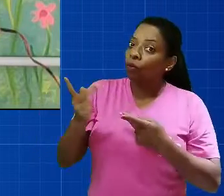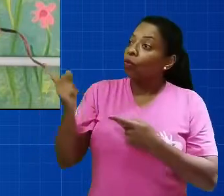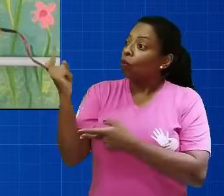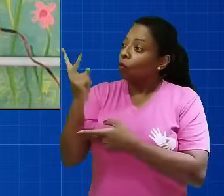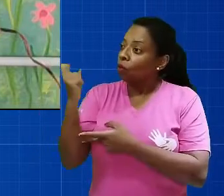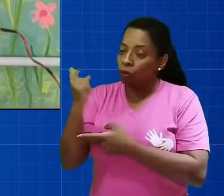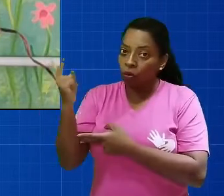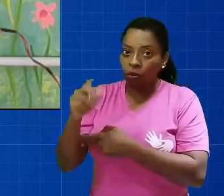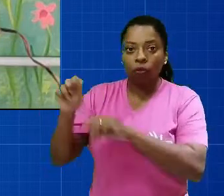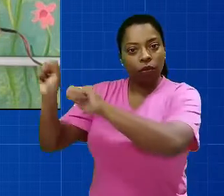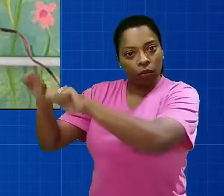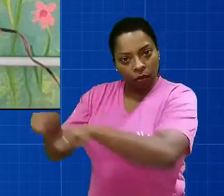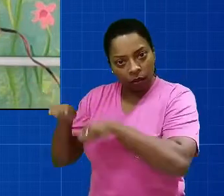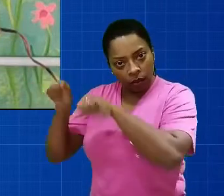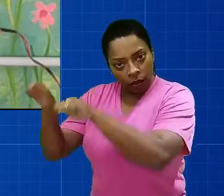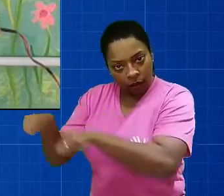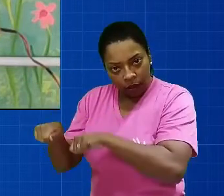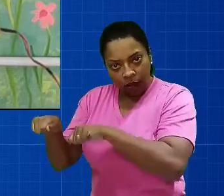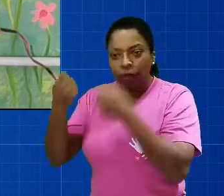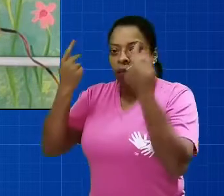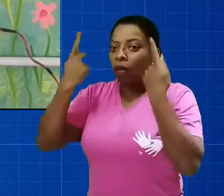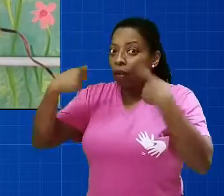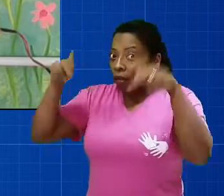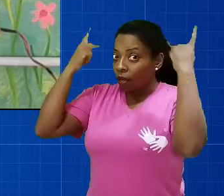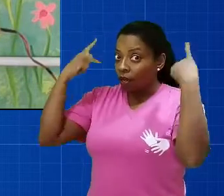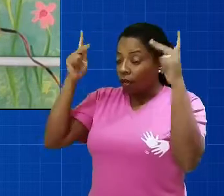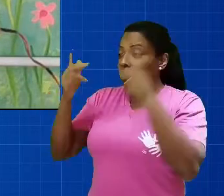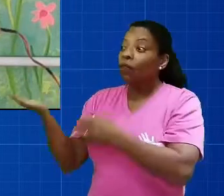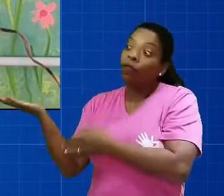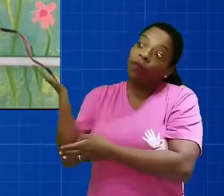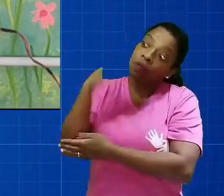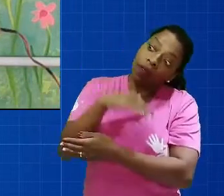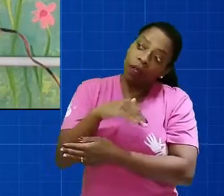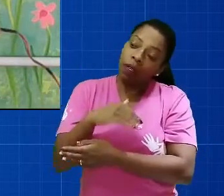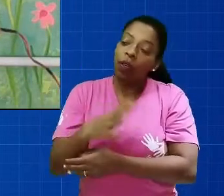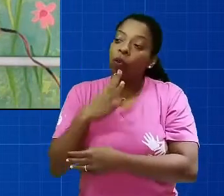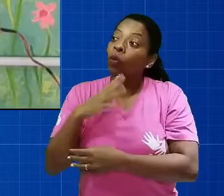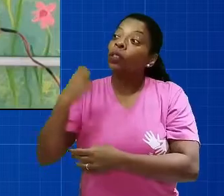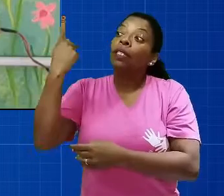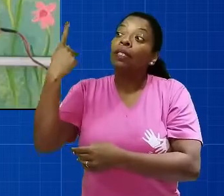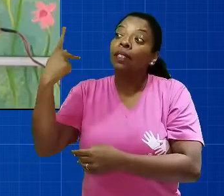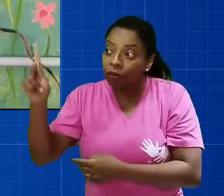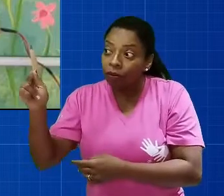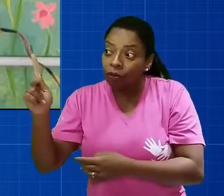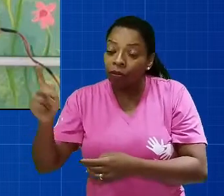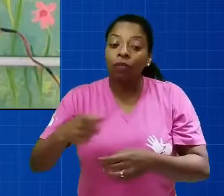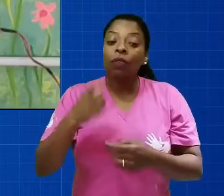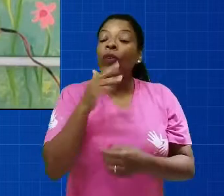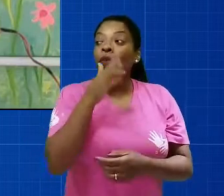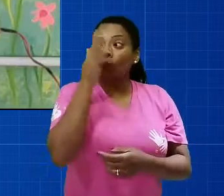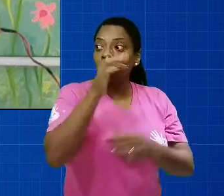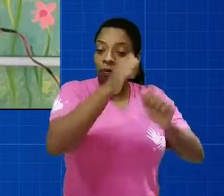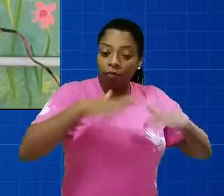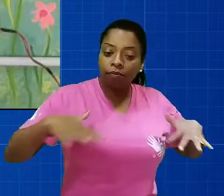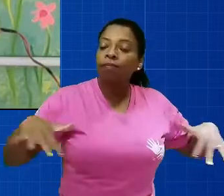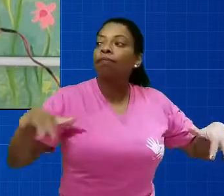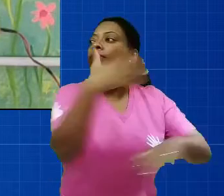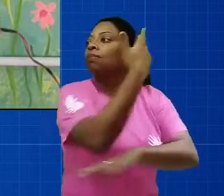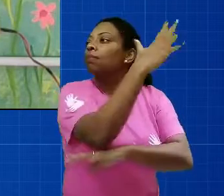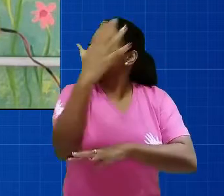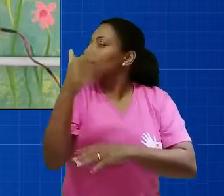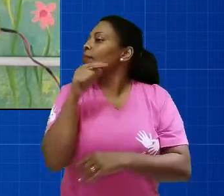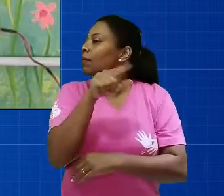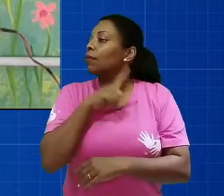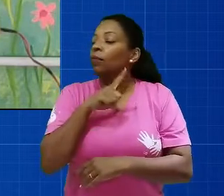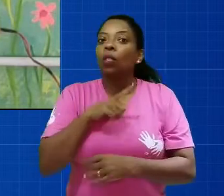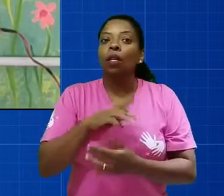Agora vou convidar os dois moços, Hassan e Hassan, para conhecer o lindo jardim. Então, a irmã disse,